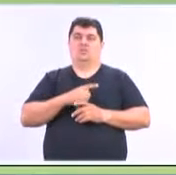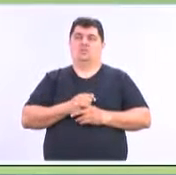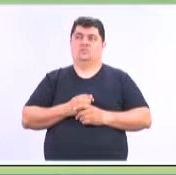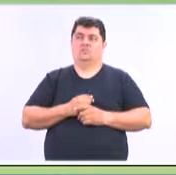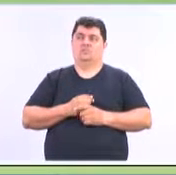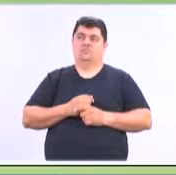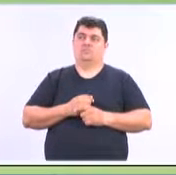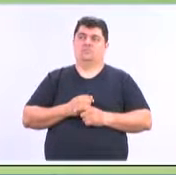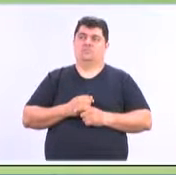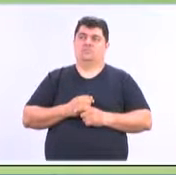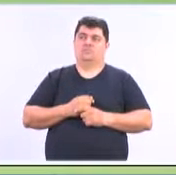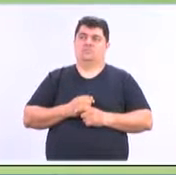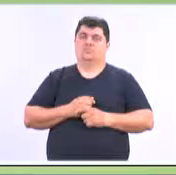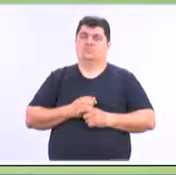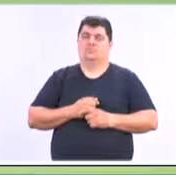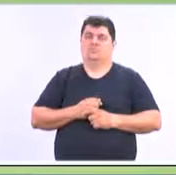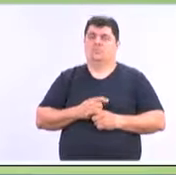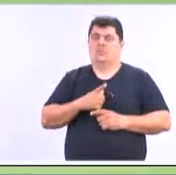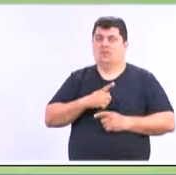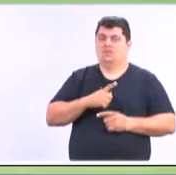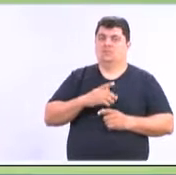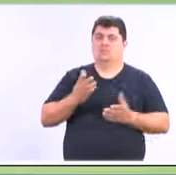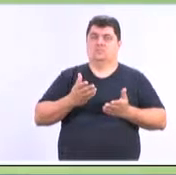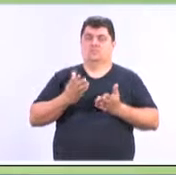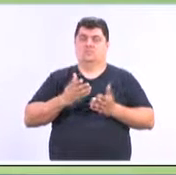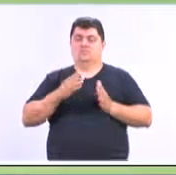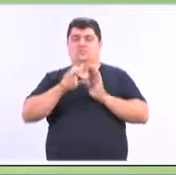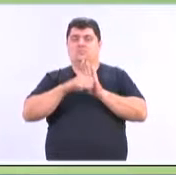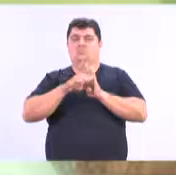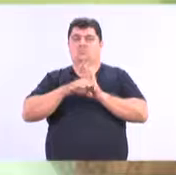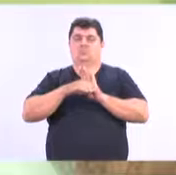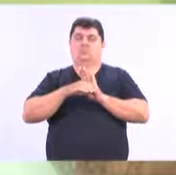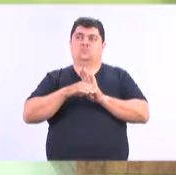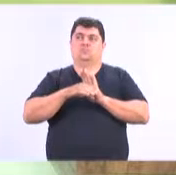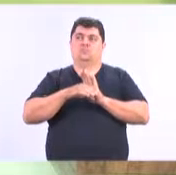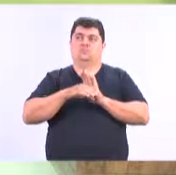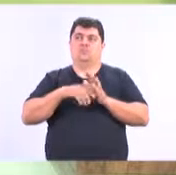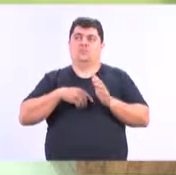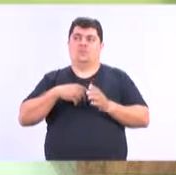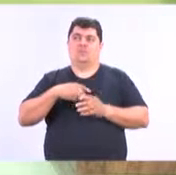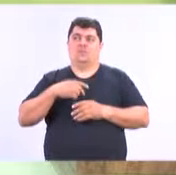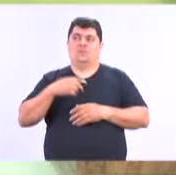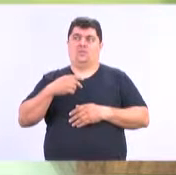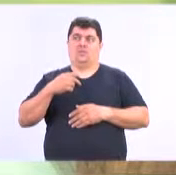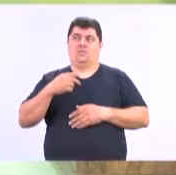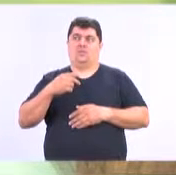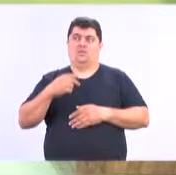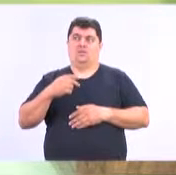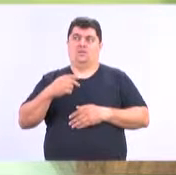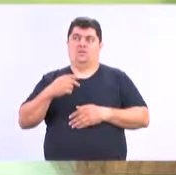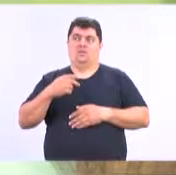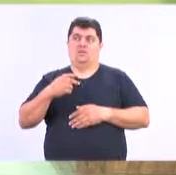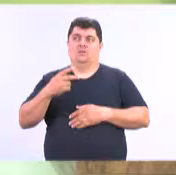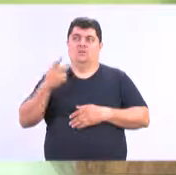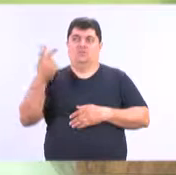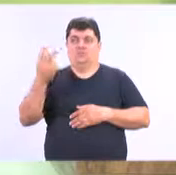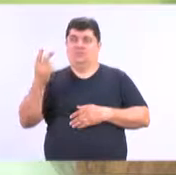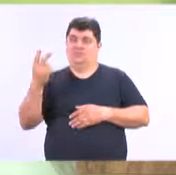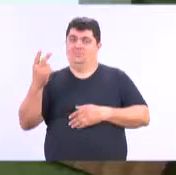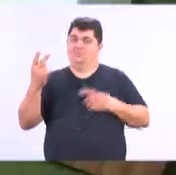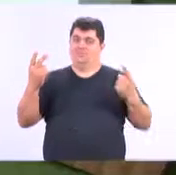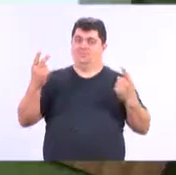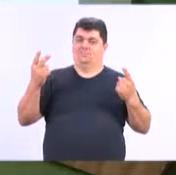Leila. Nós temos a definição aí, eu vou no item 2, que representa o passivo.